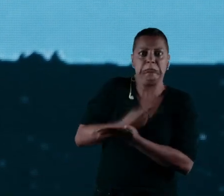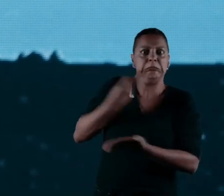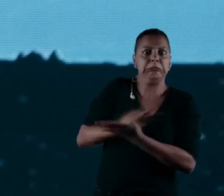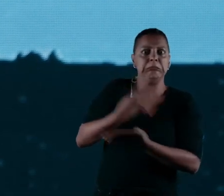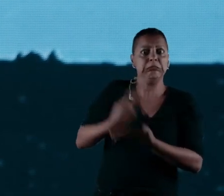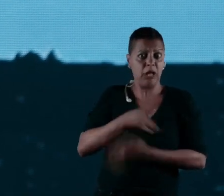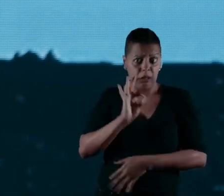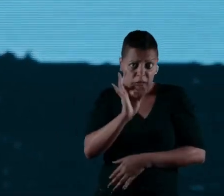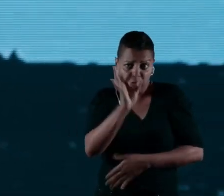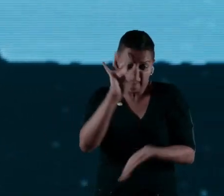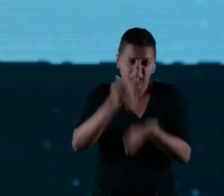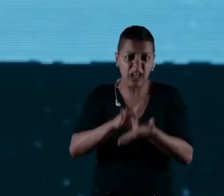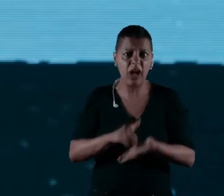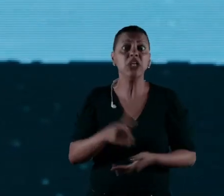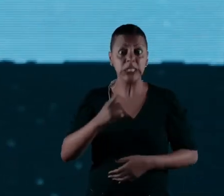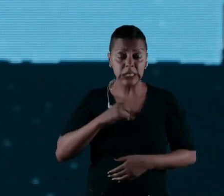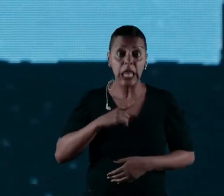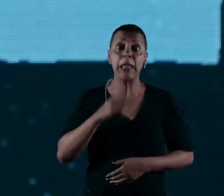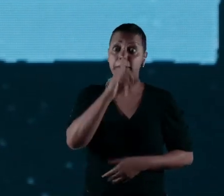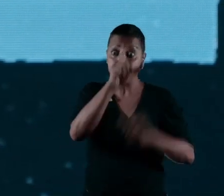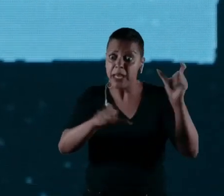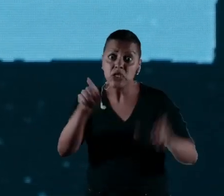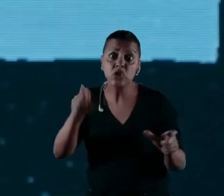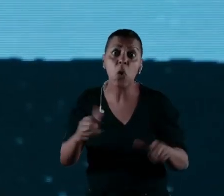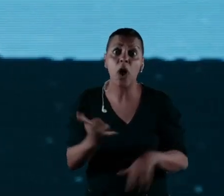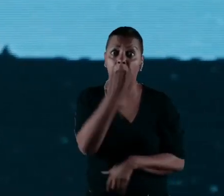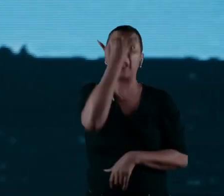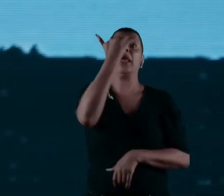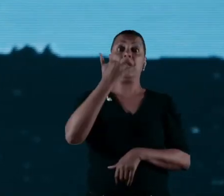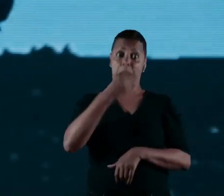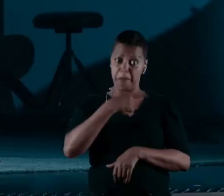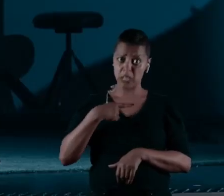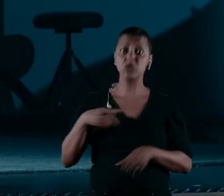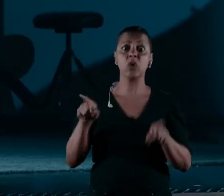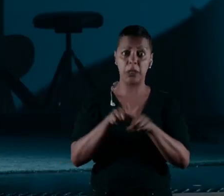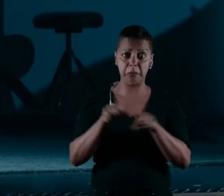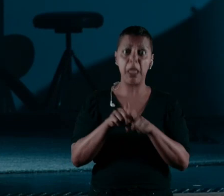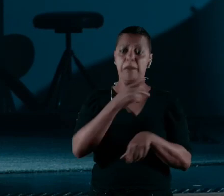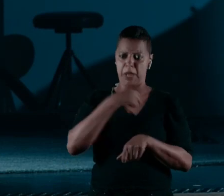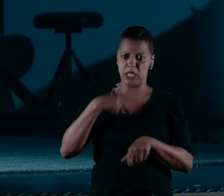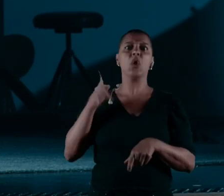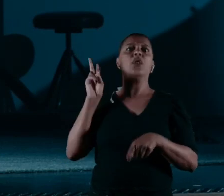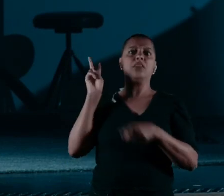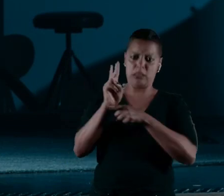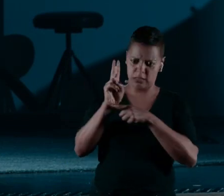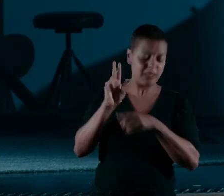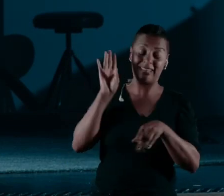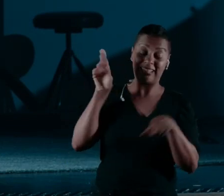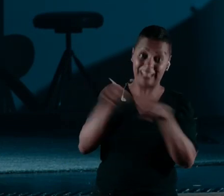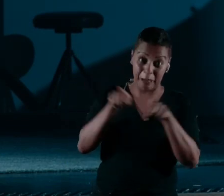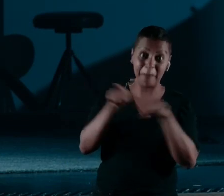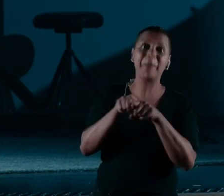Vou te falar, tem gente que engana até pastor. E tem pastor que engana ovelha.